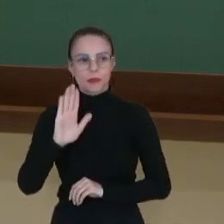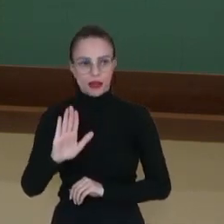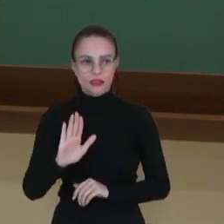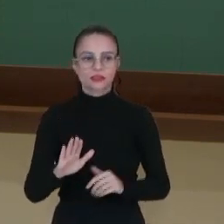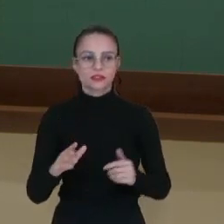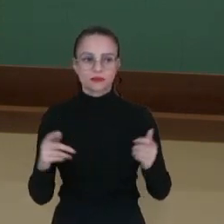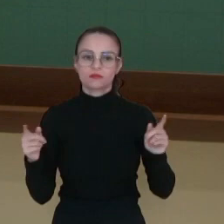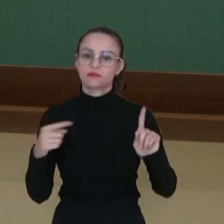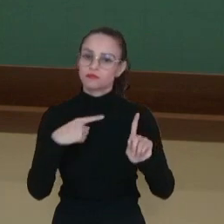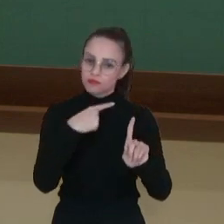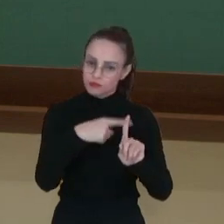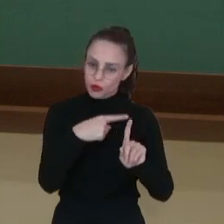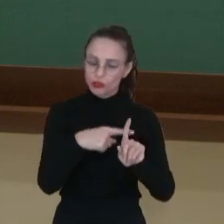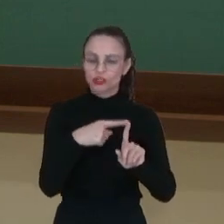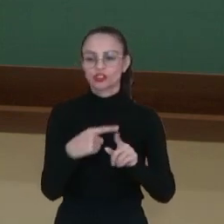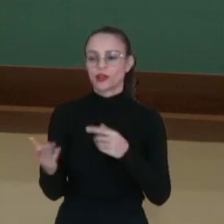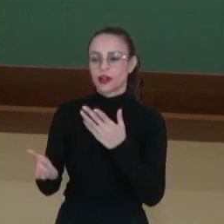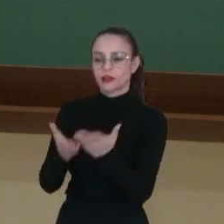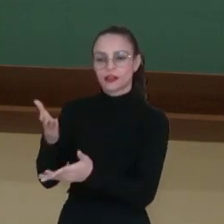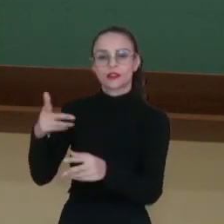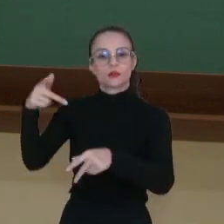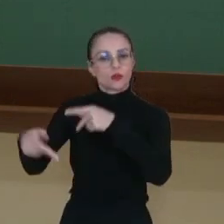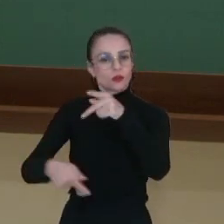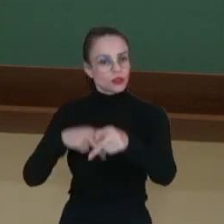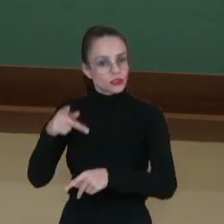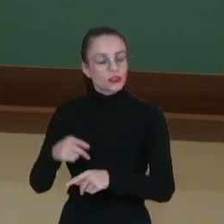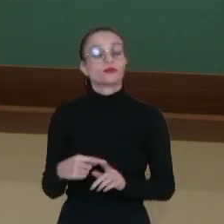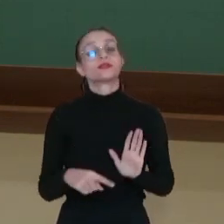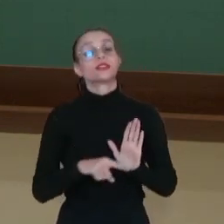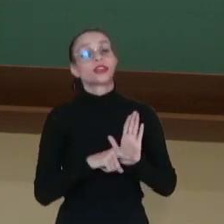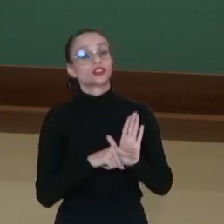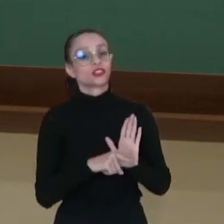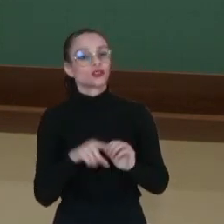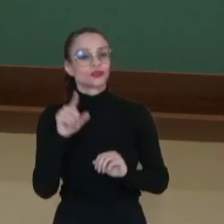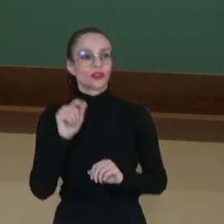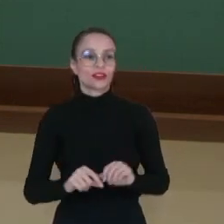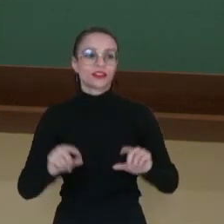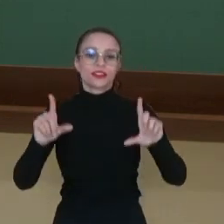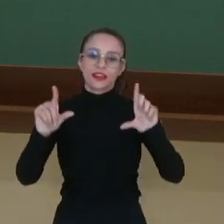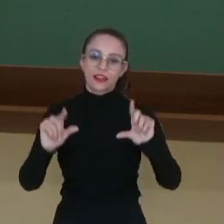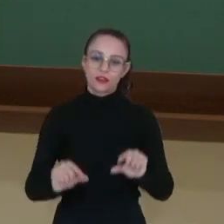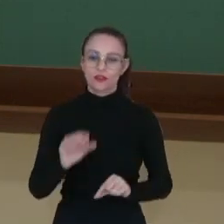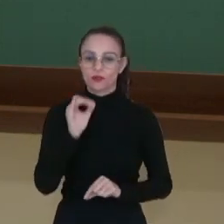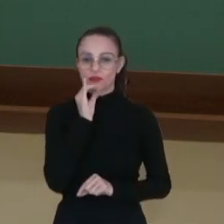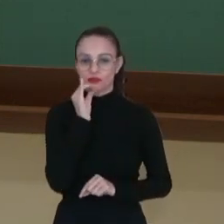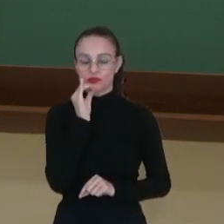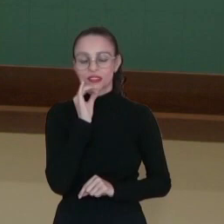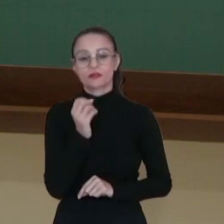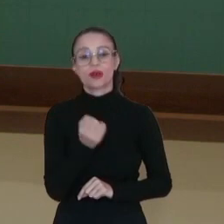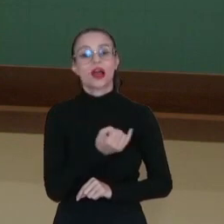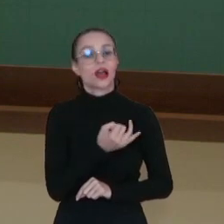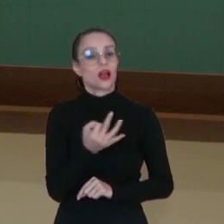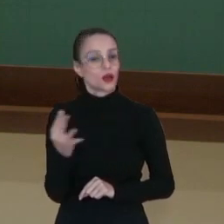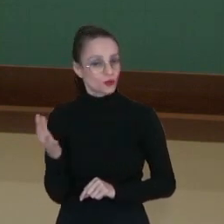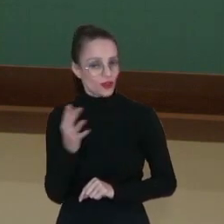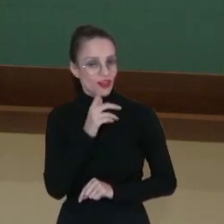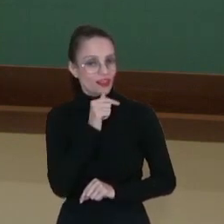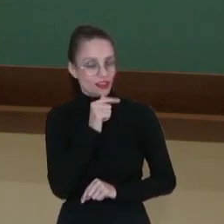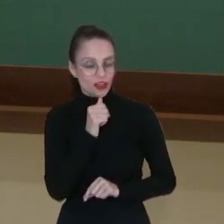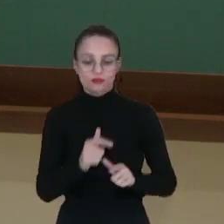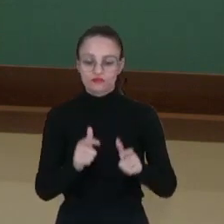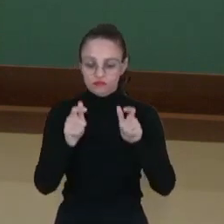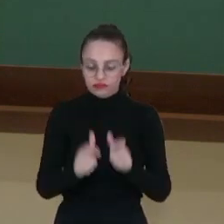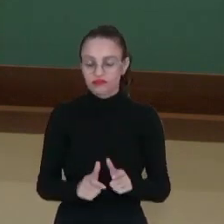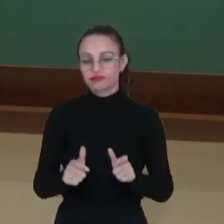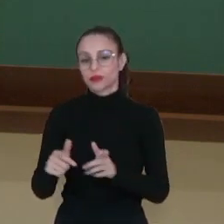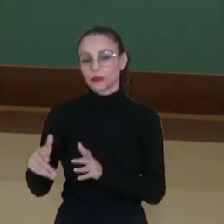como positivo atender a população. Como negativo, a redução, por exemplo, do volume de água em algumas áreas do rio, que